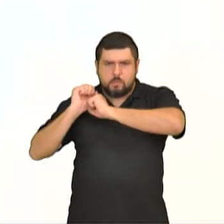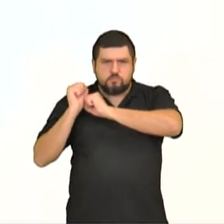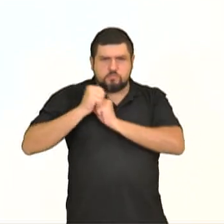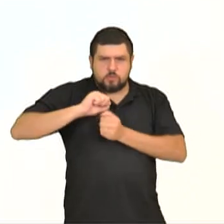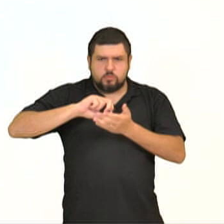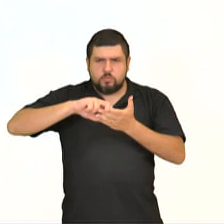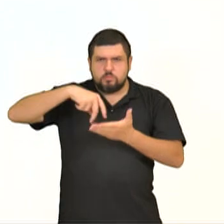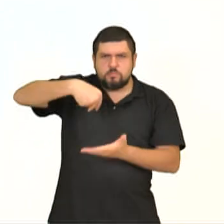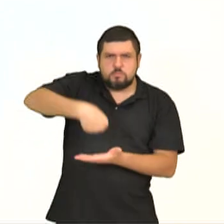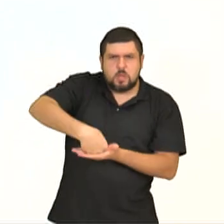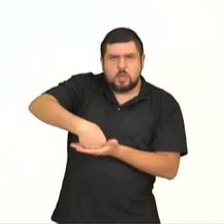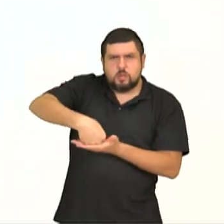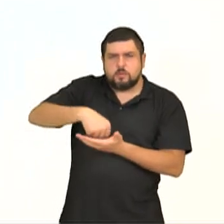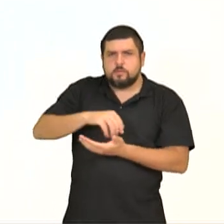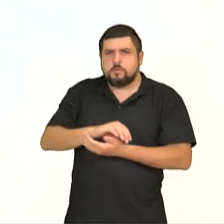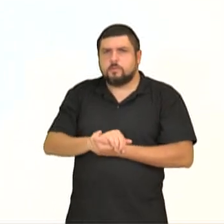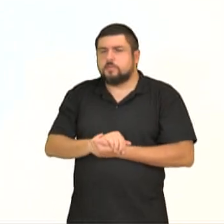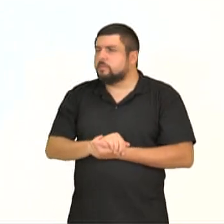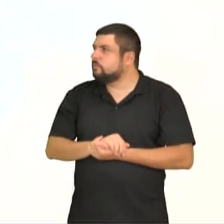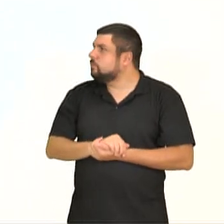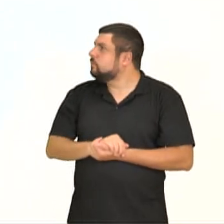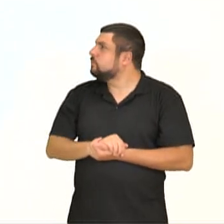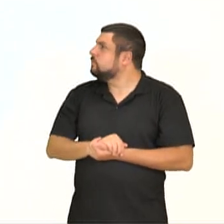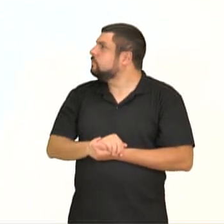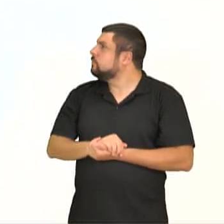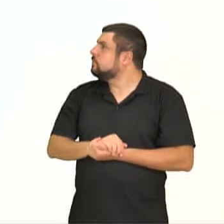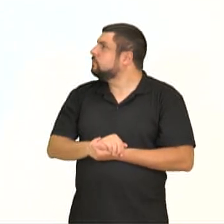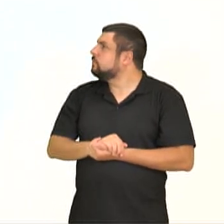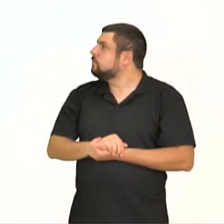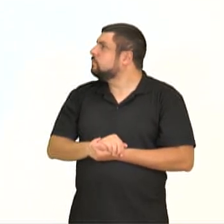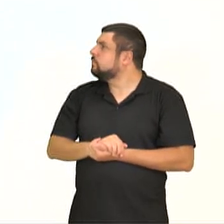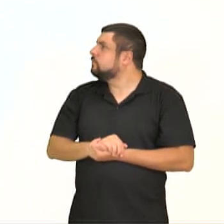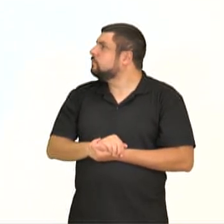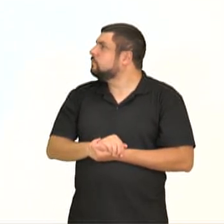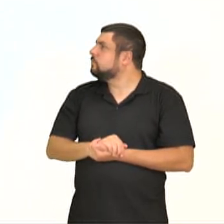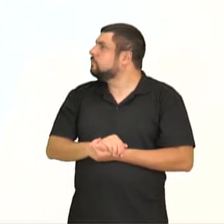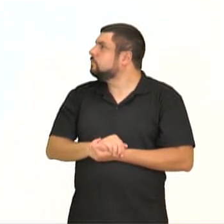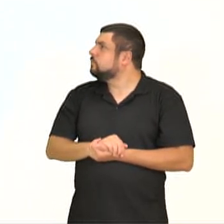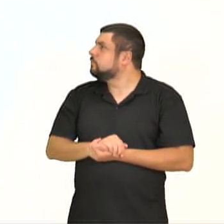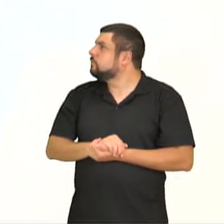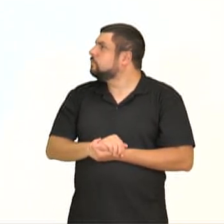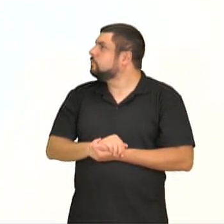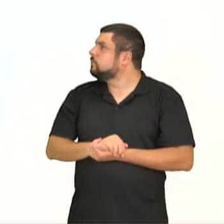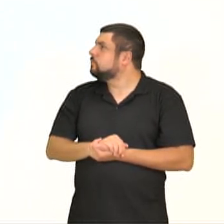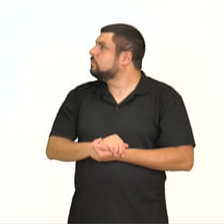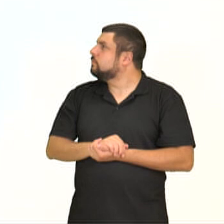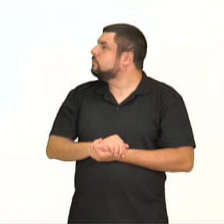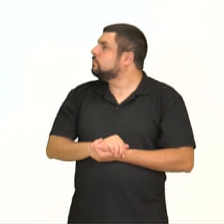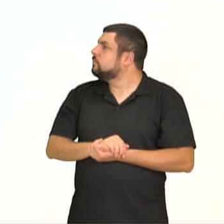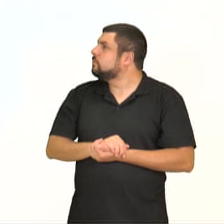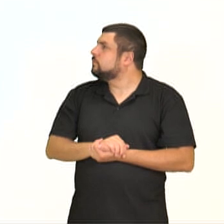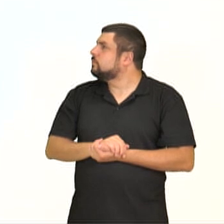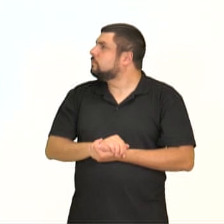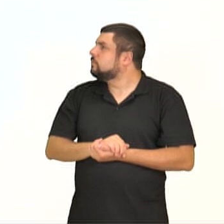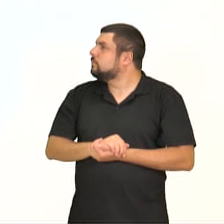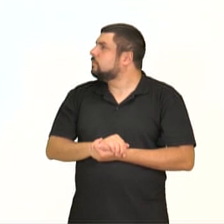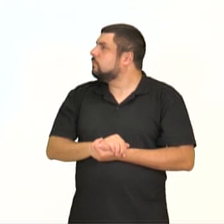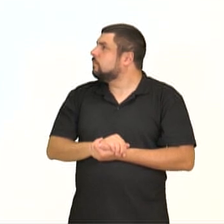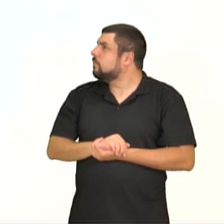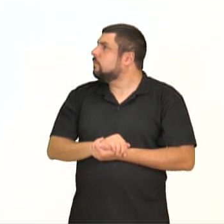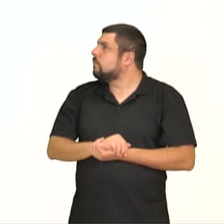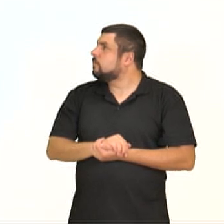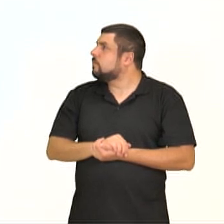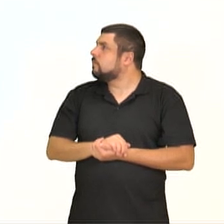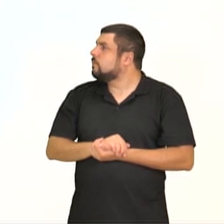ou durante o movimento que você faz, finalização. E é uma luta em que o contato ele